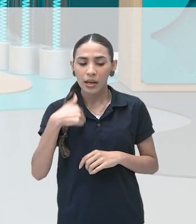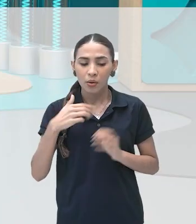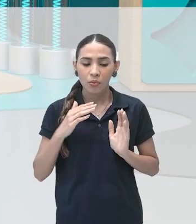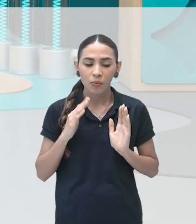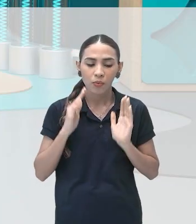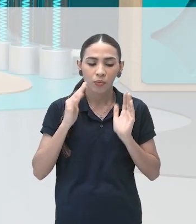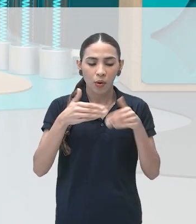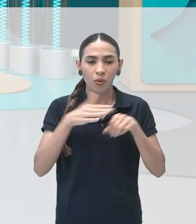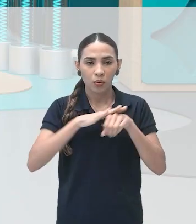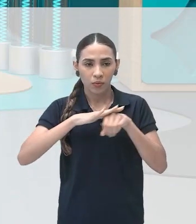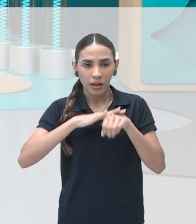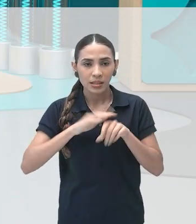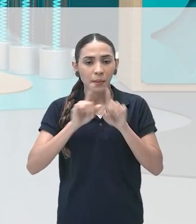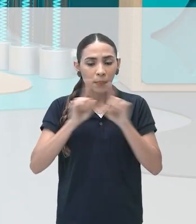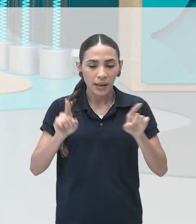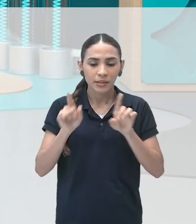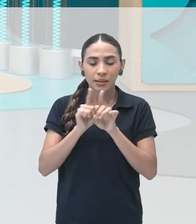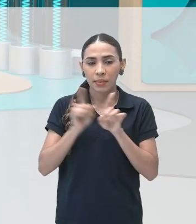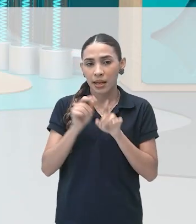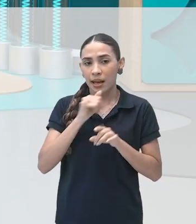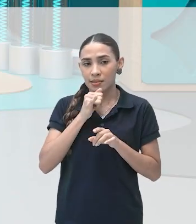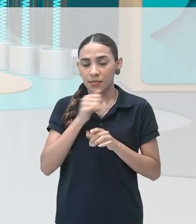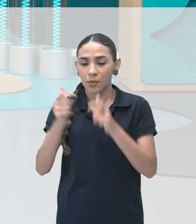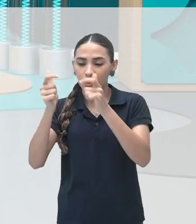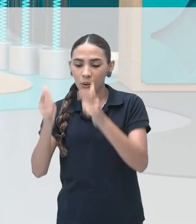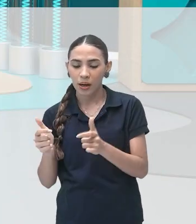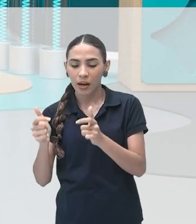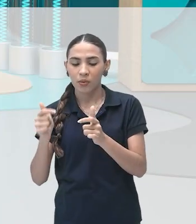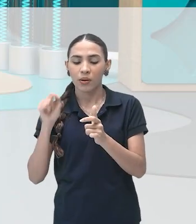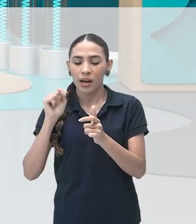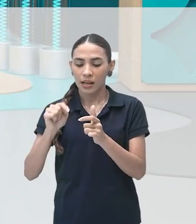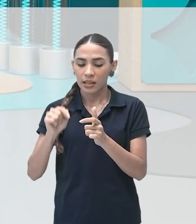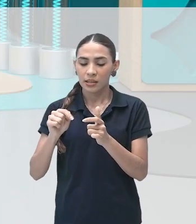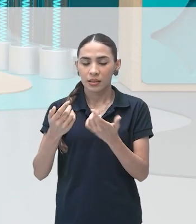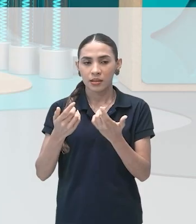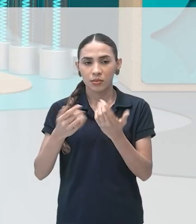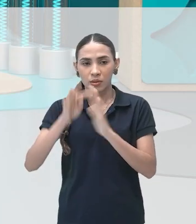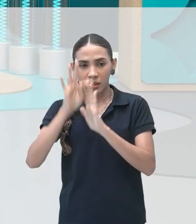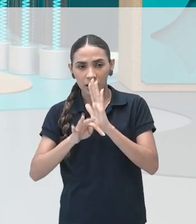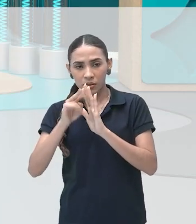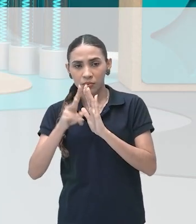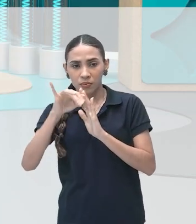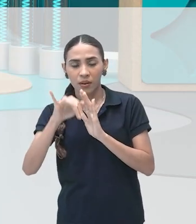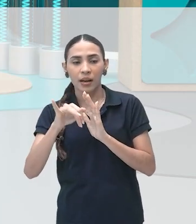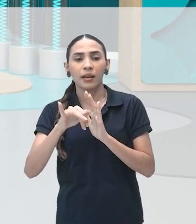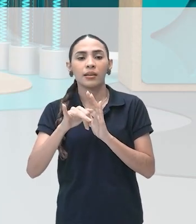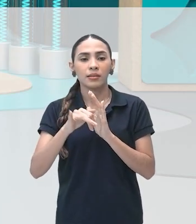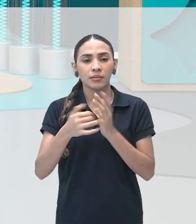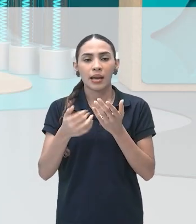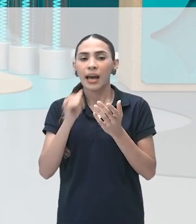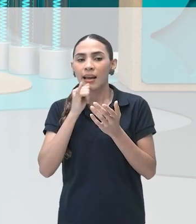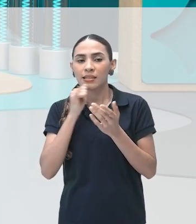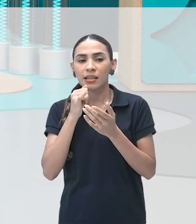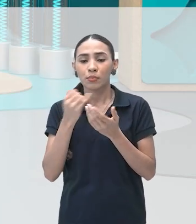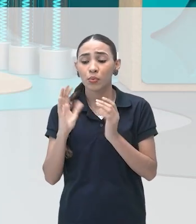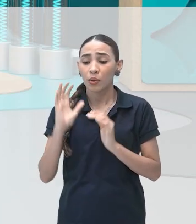na minha entrevista, mas também o local onde esse texto, essa entrevista vai ser veiculada, as